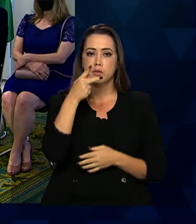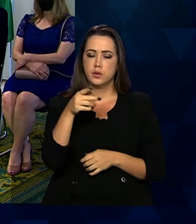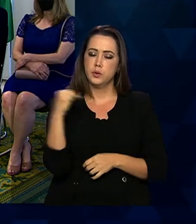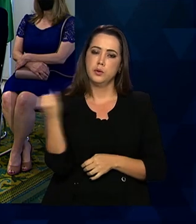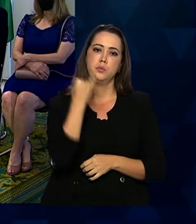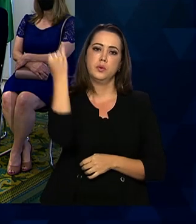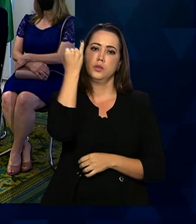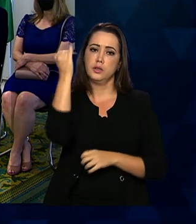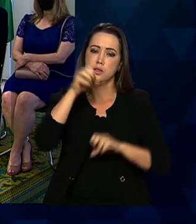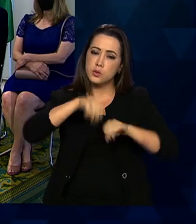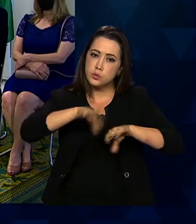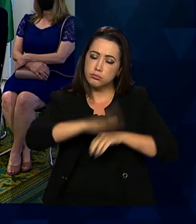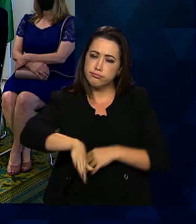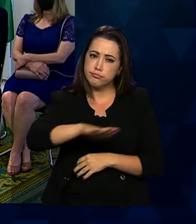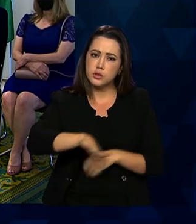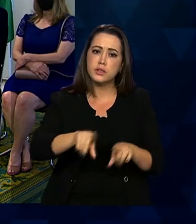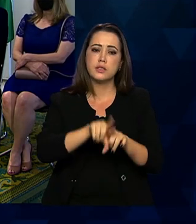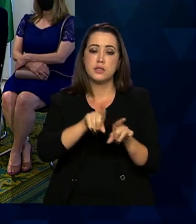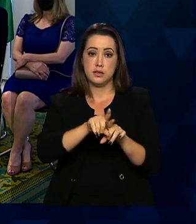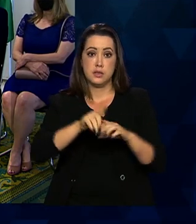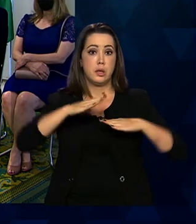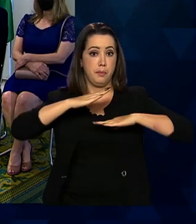sua gestão.